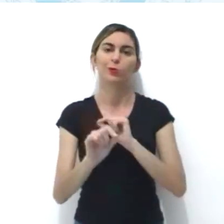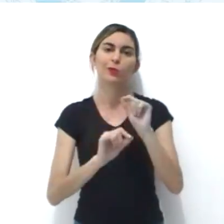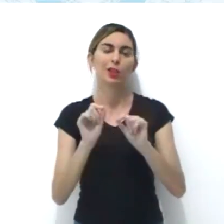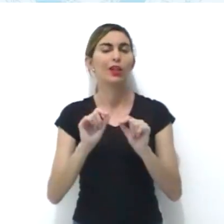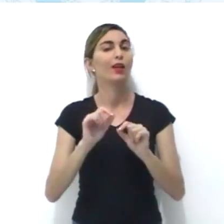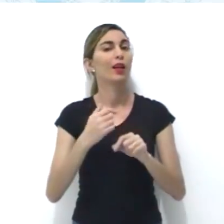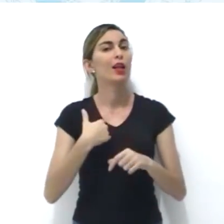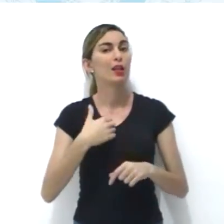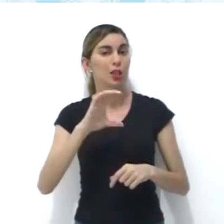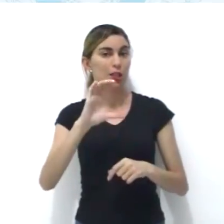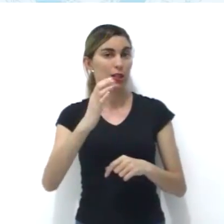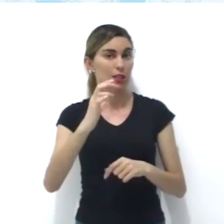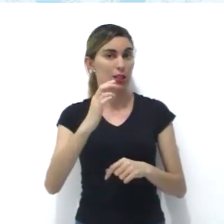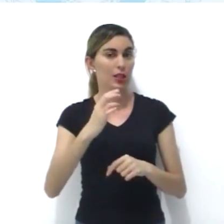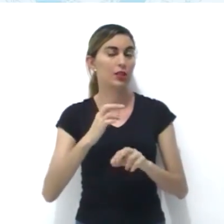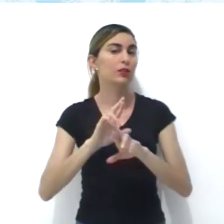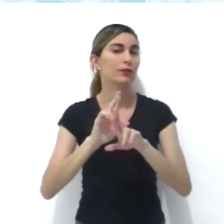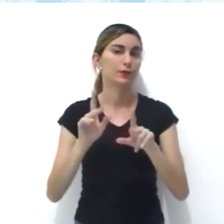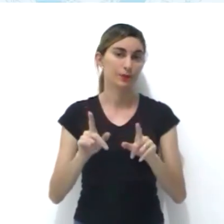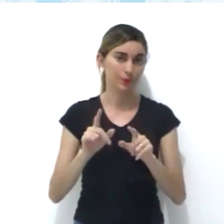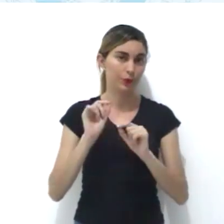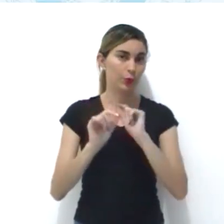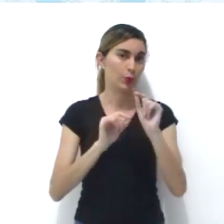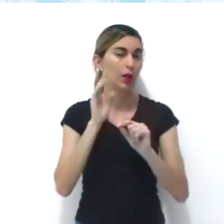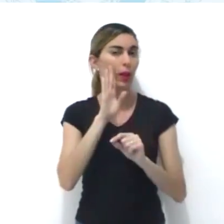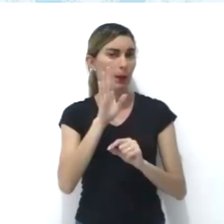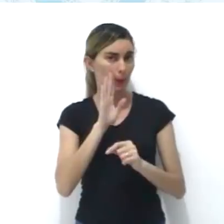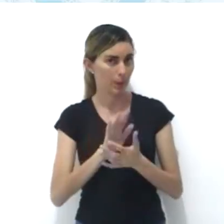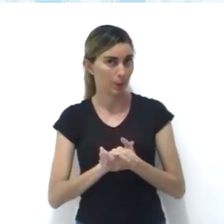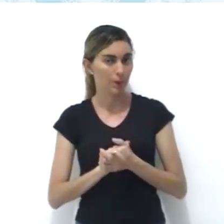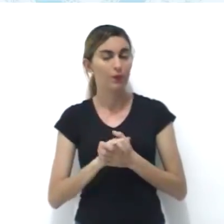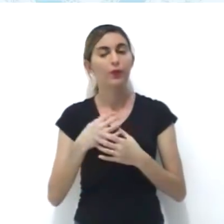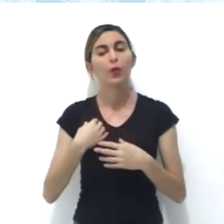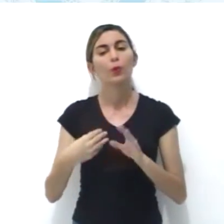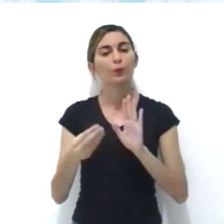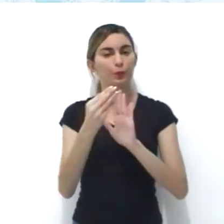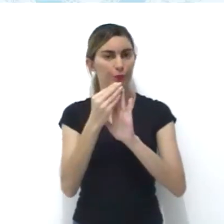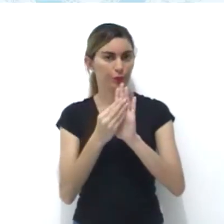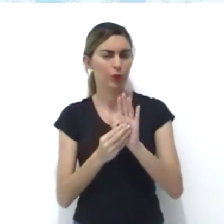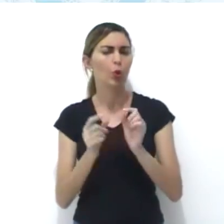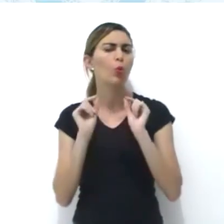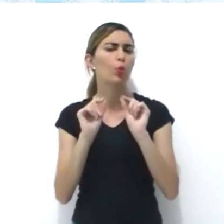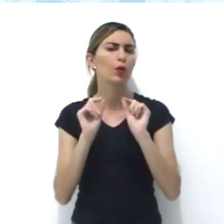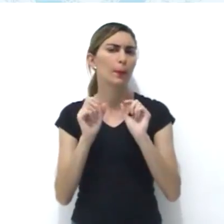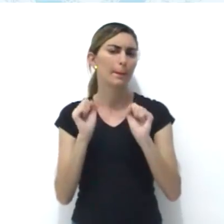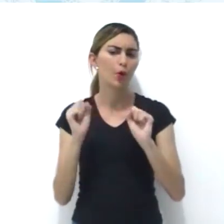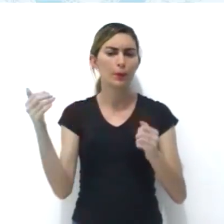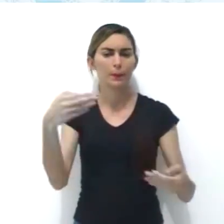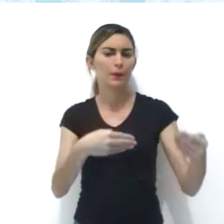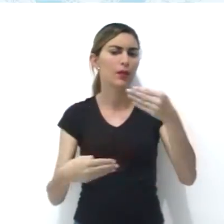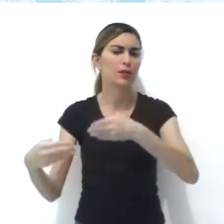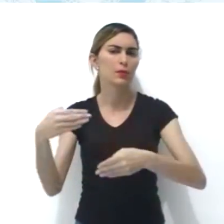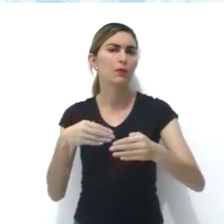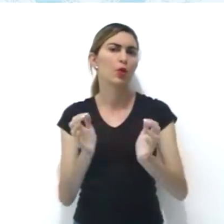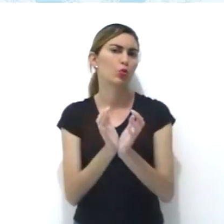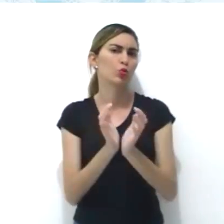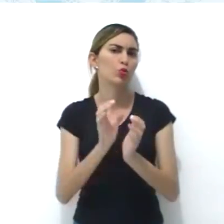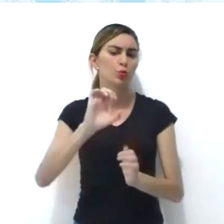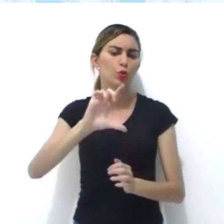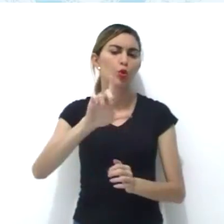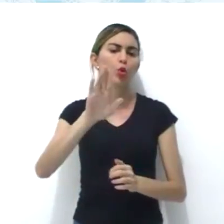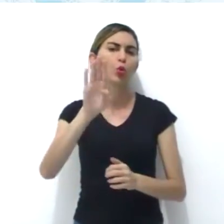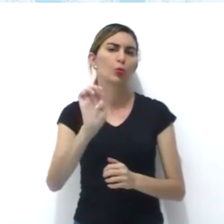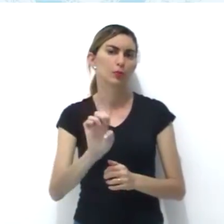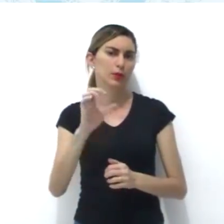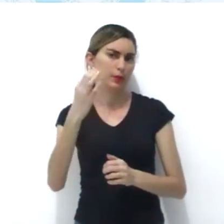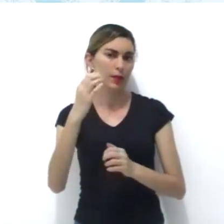do que isso. E vocês vão ver que um clube de ciências é bem legal. E aí eu coloquei assim, quem é que pode participar de um clube de